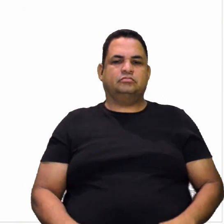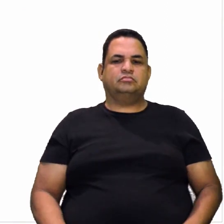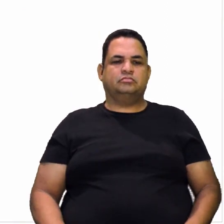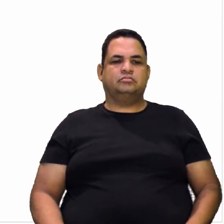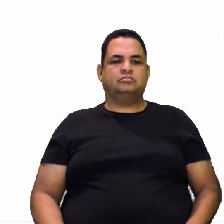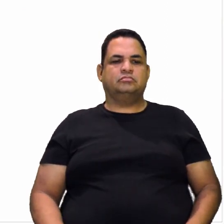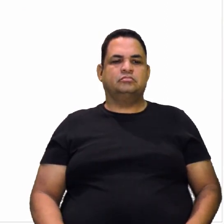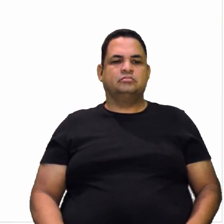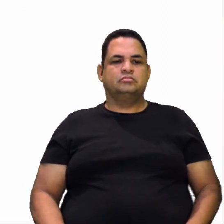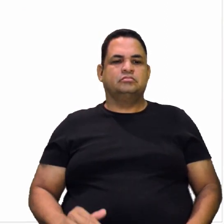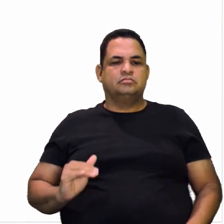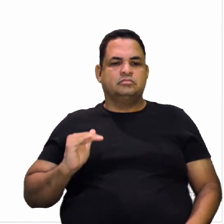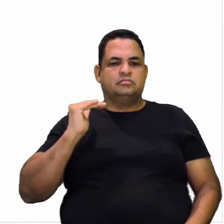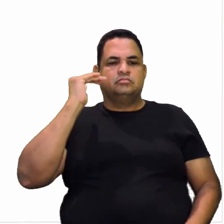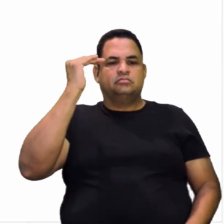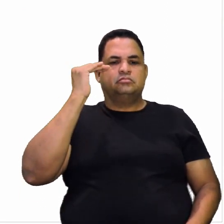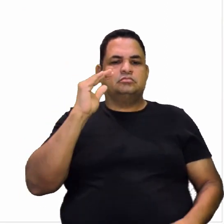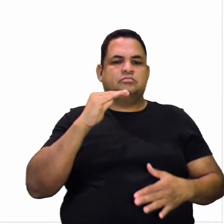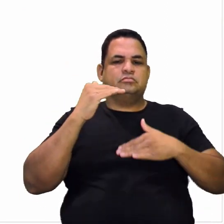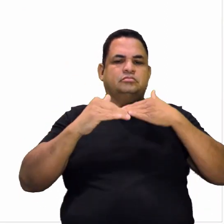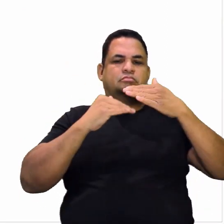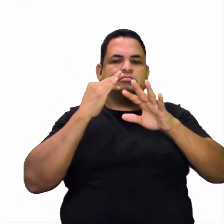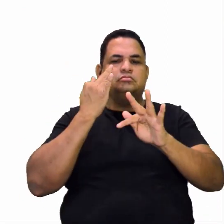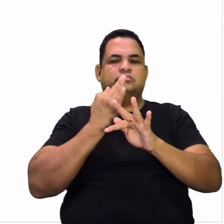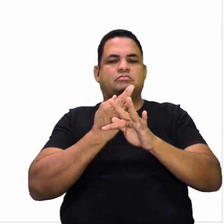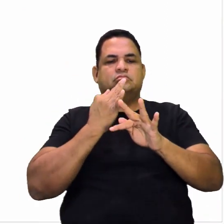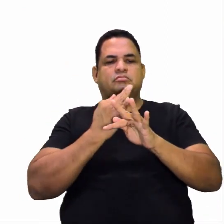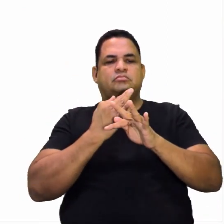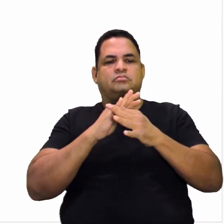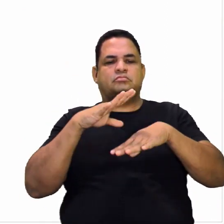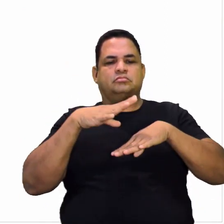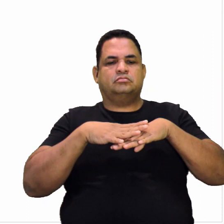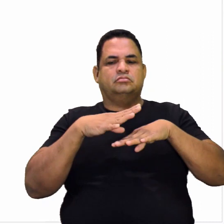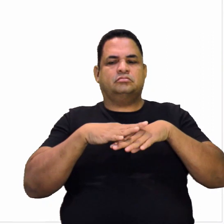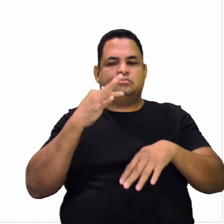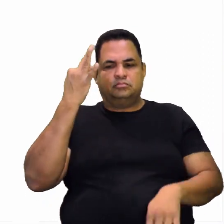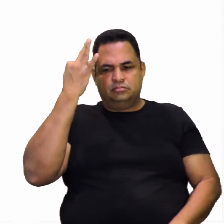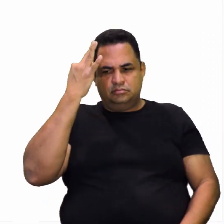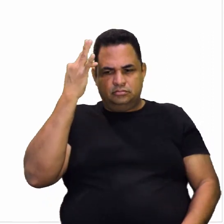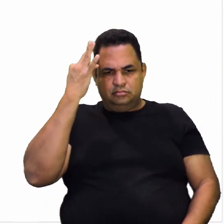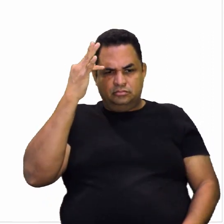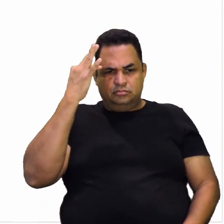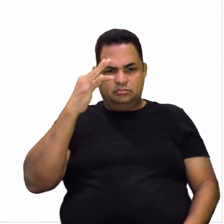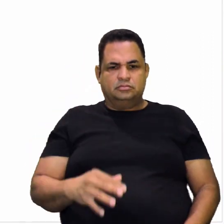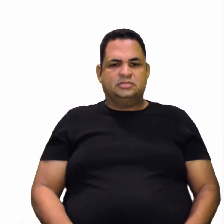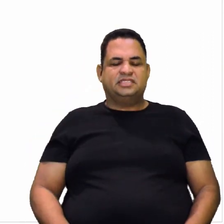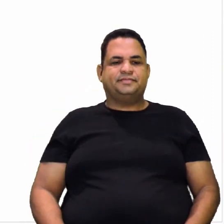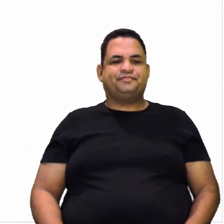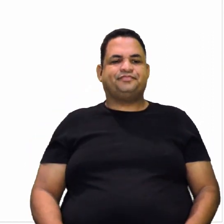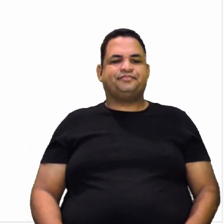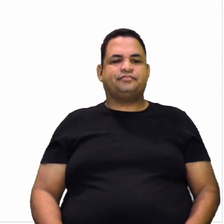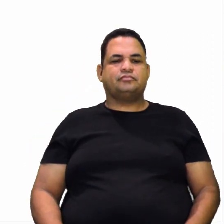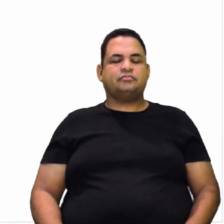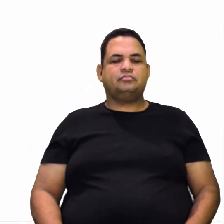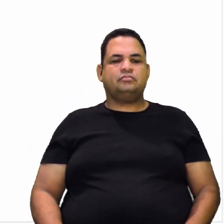e alcançar o grande avanço na física, na matemática e na filosofia.